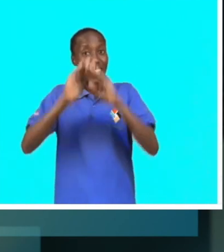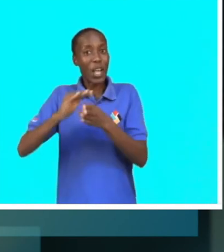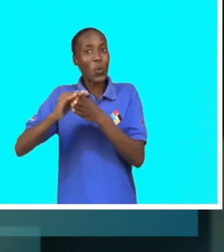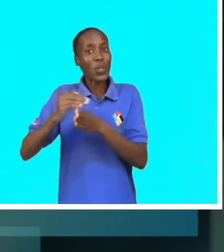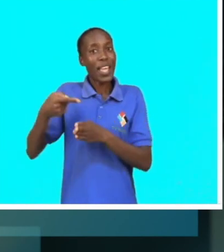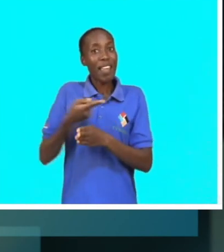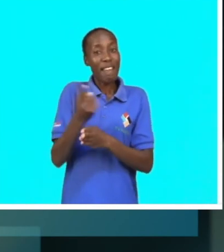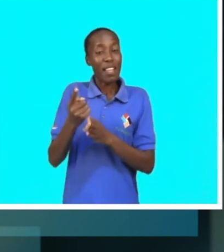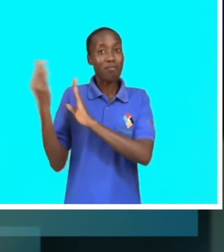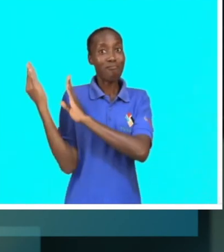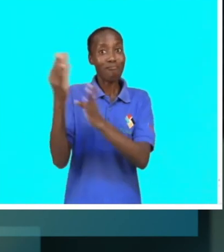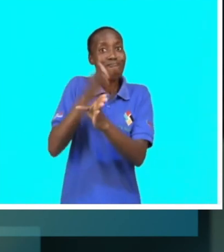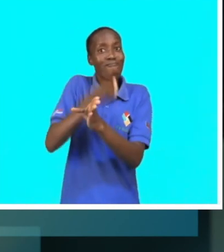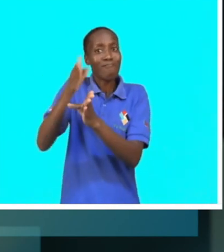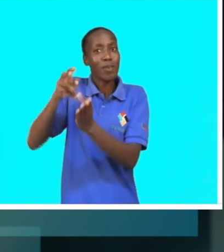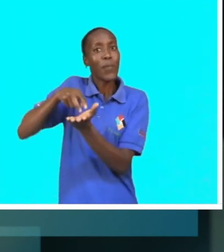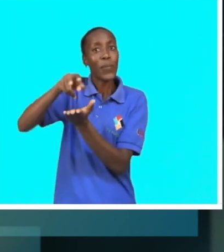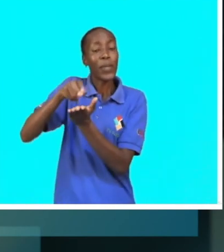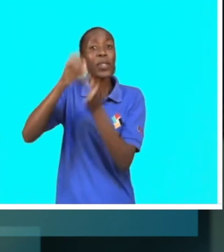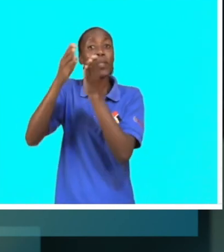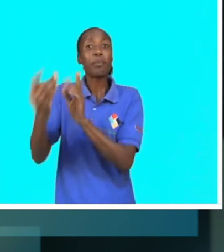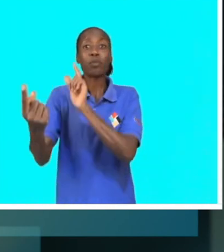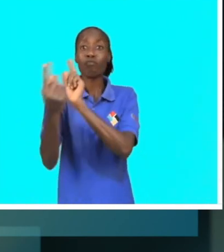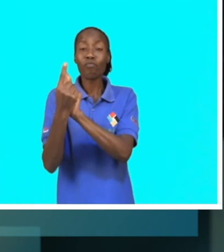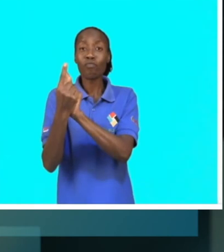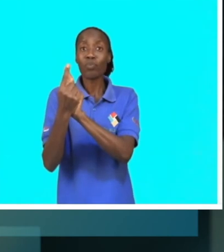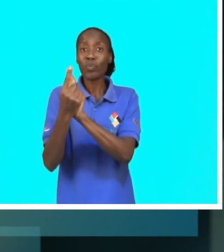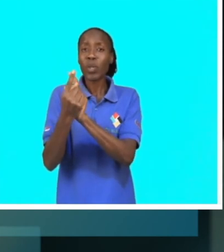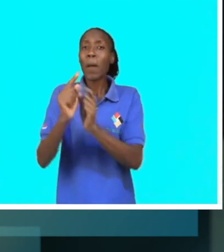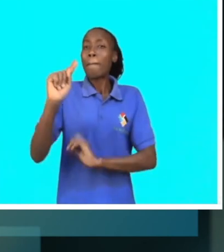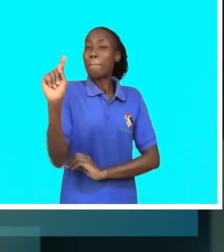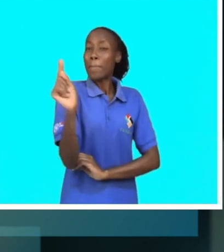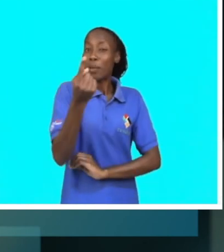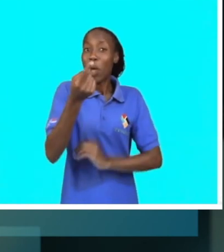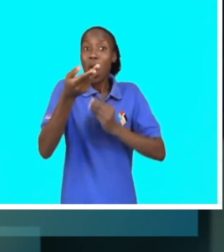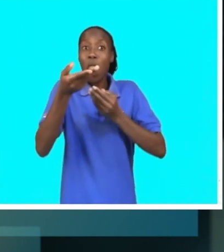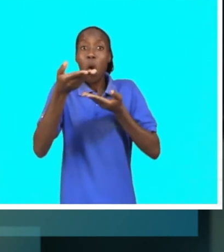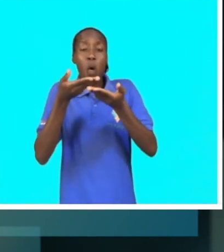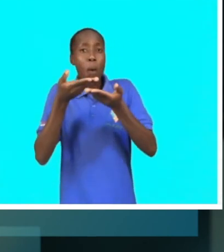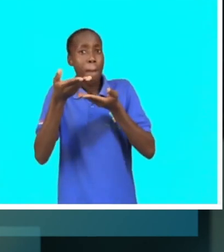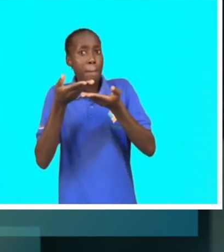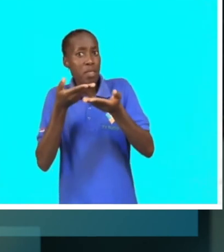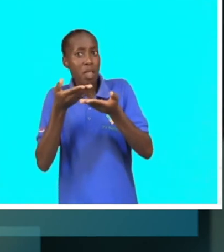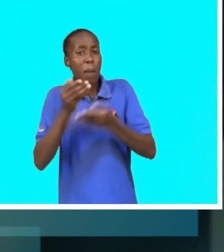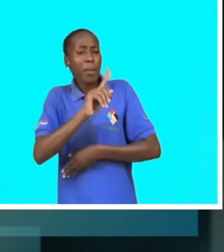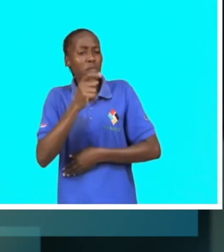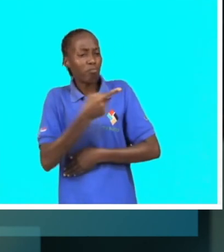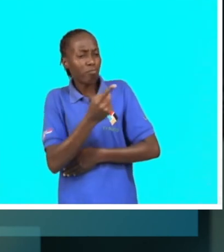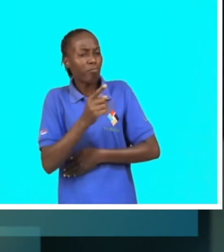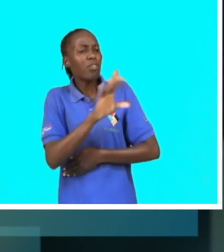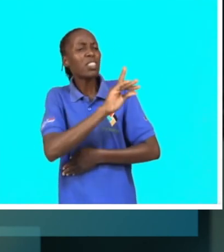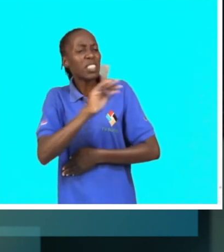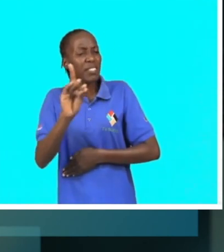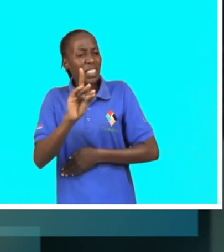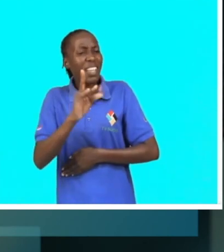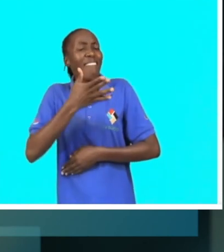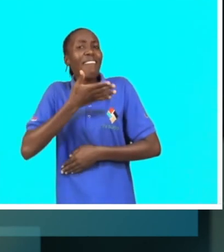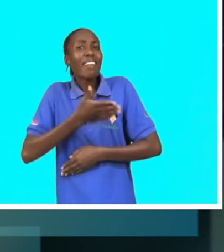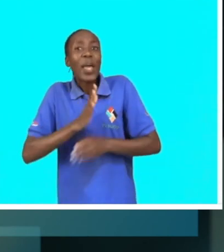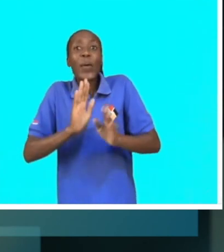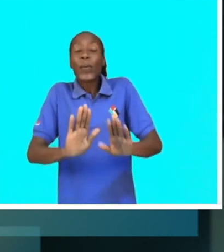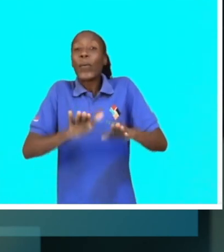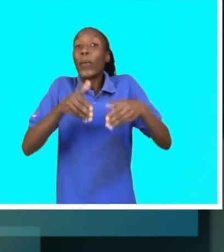naqueles passeios. E se você não consulta a uma pessoa com deficiência